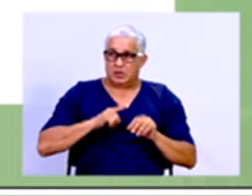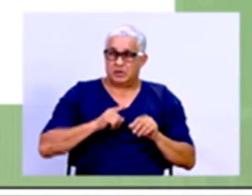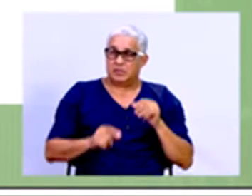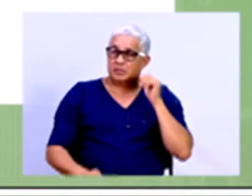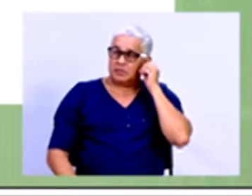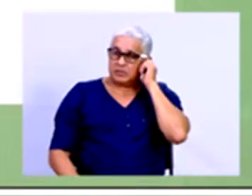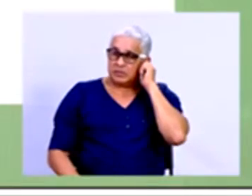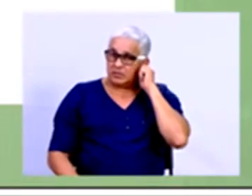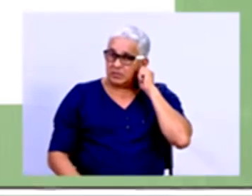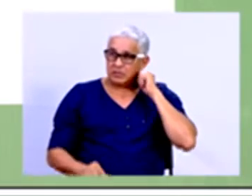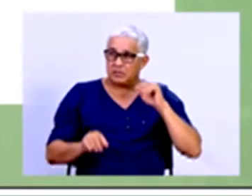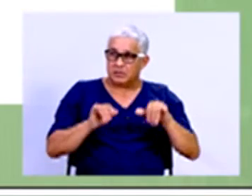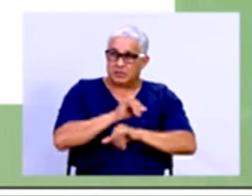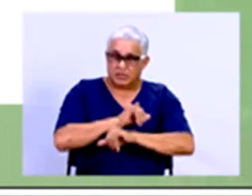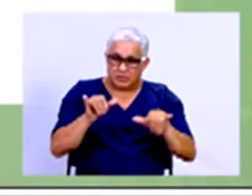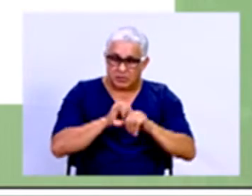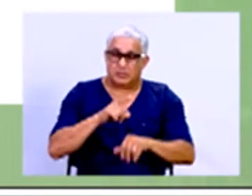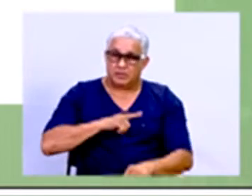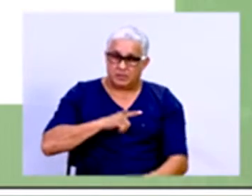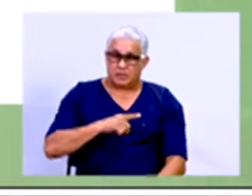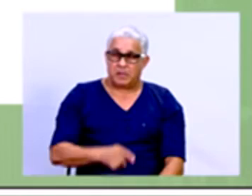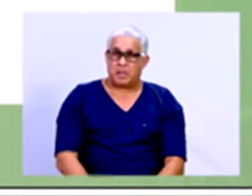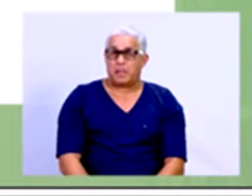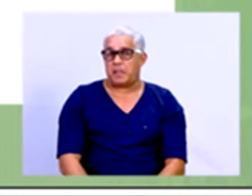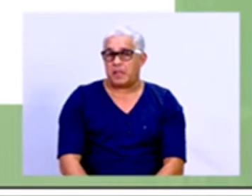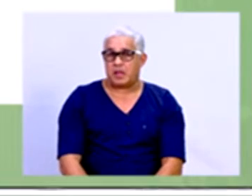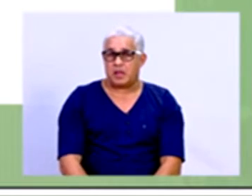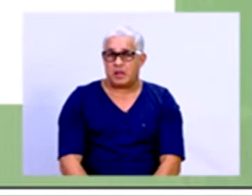a informação e nós temos